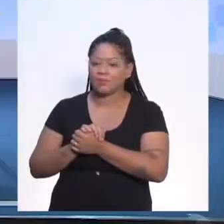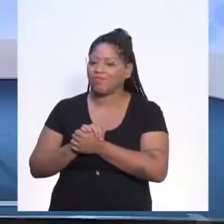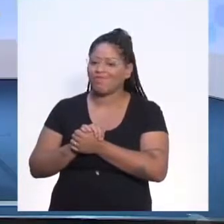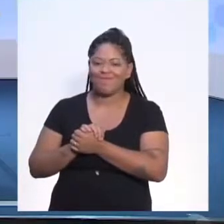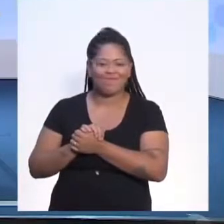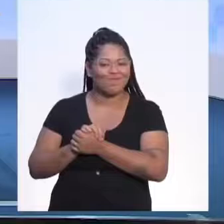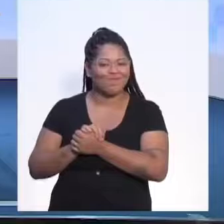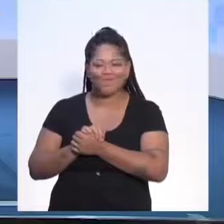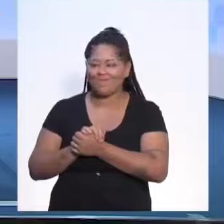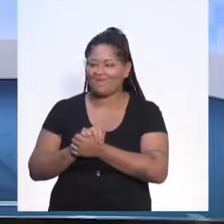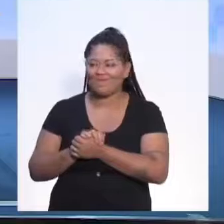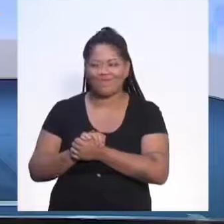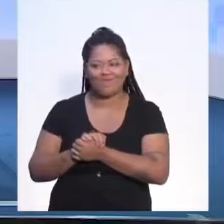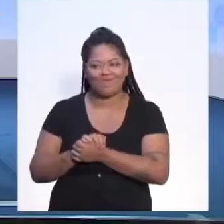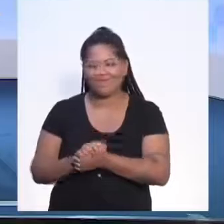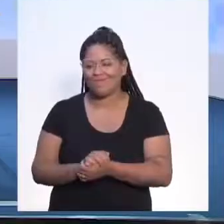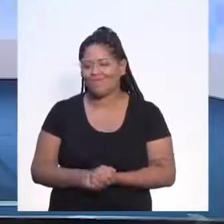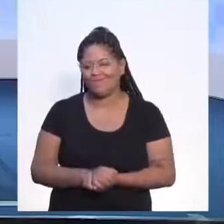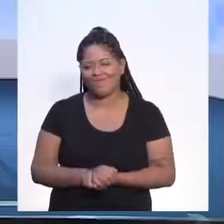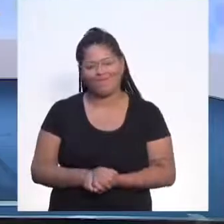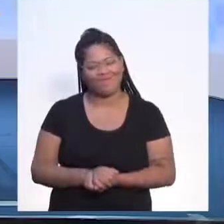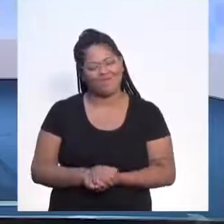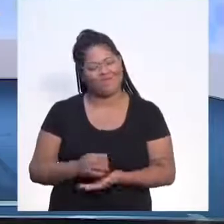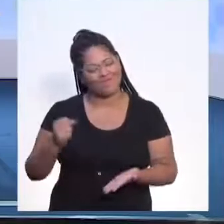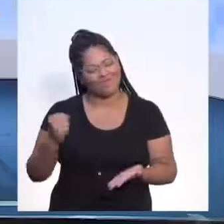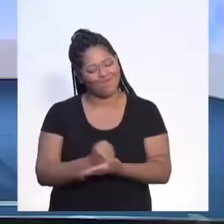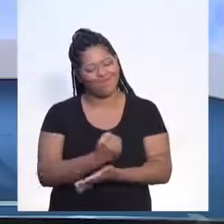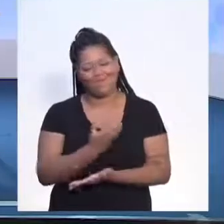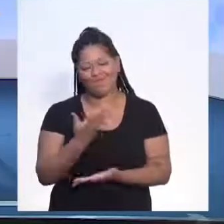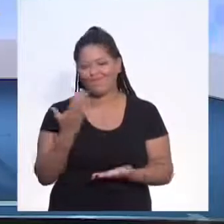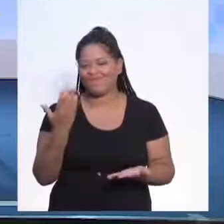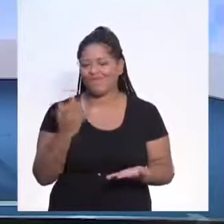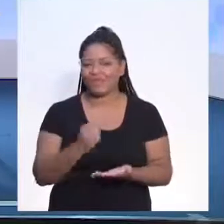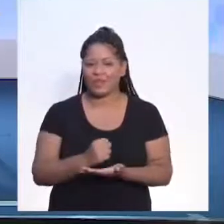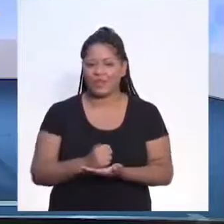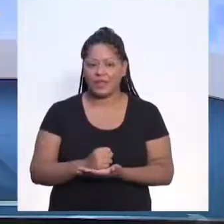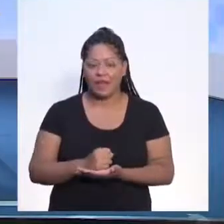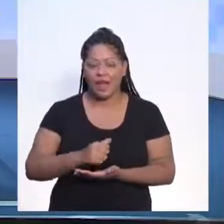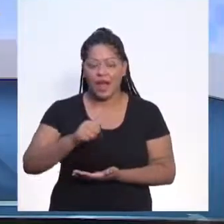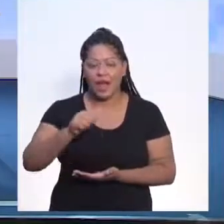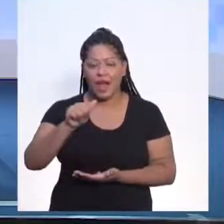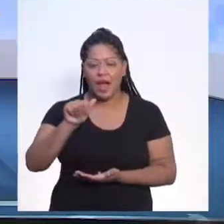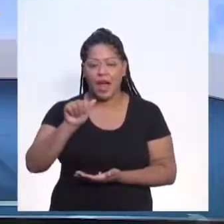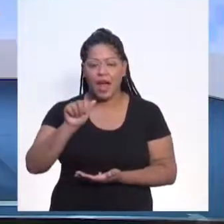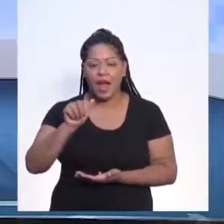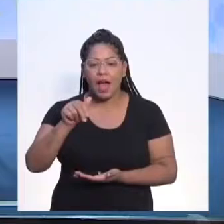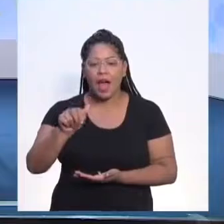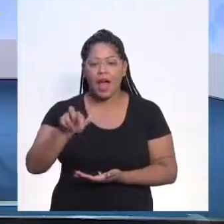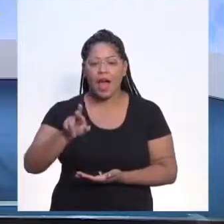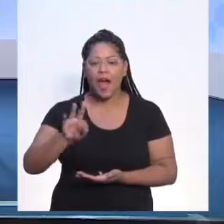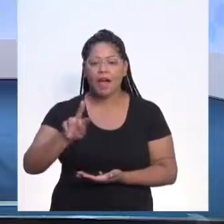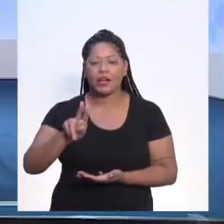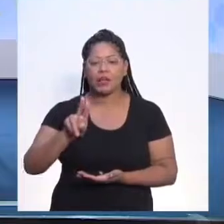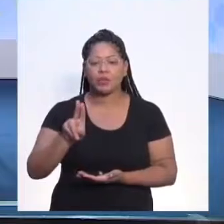Não? Oi. Não. Ó, tem um Arthur ali. E o Arthur?